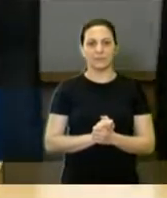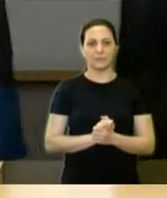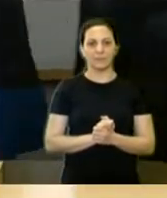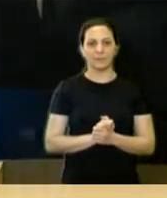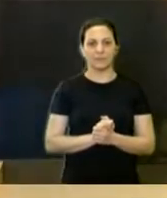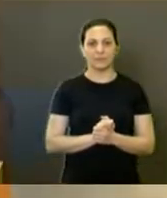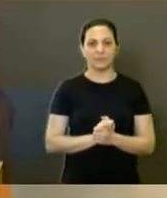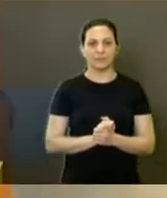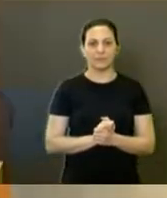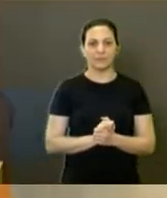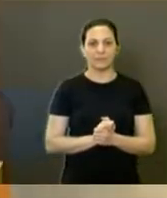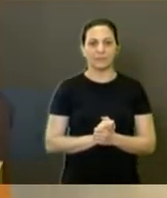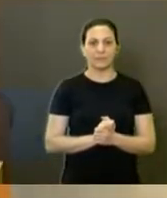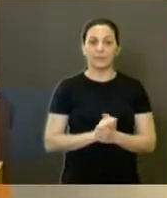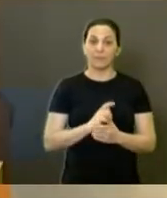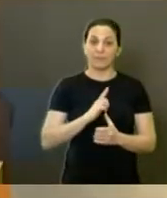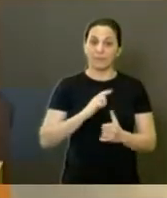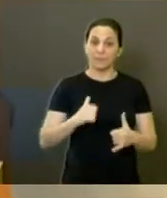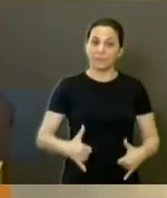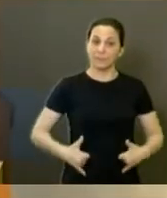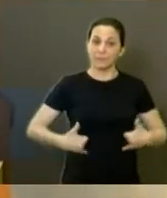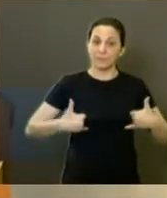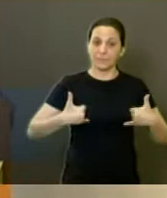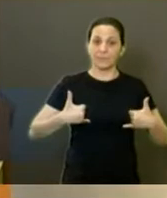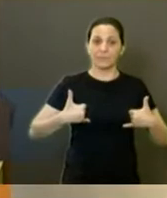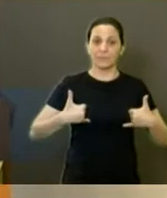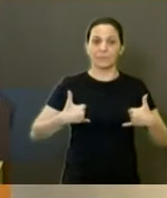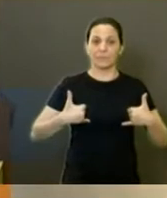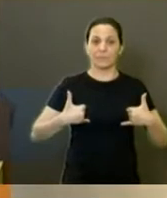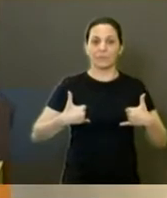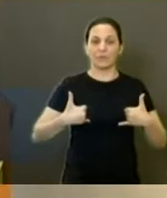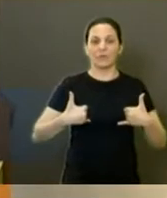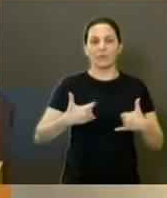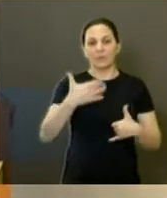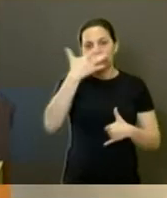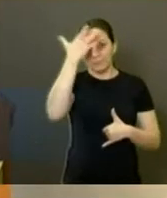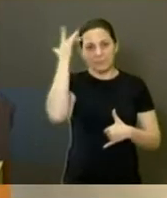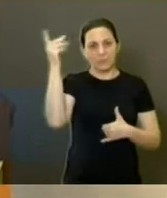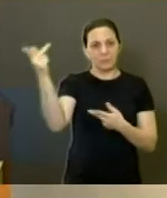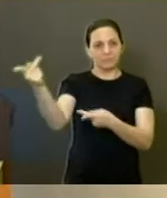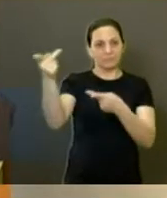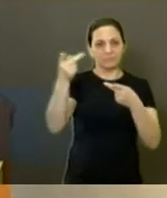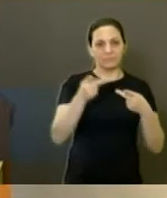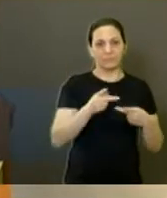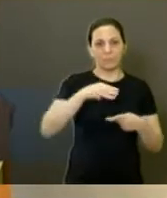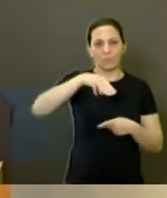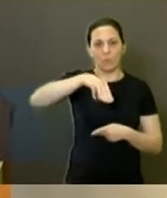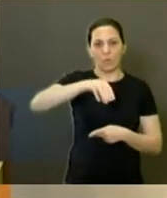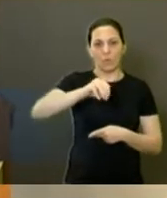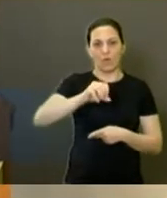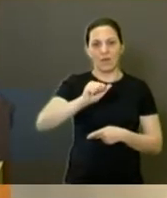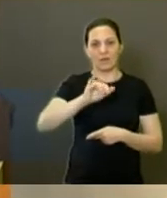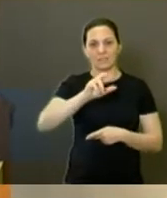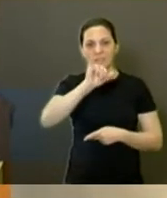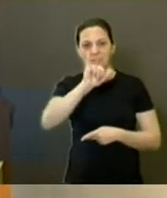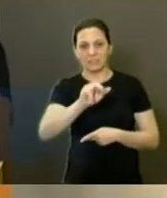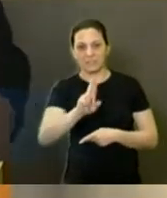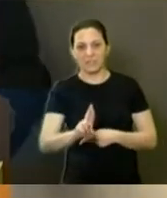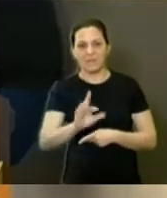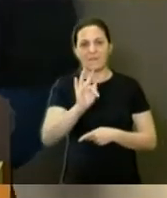E temos a honra de receber para outorga do Diploma de Honra ao Mérito o senhor Moacir de